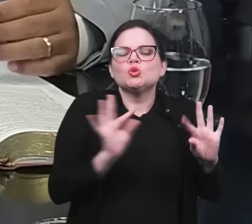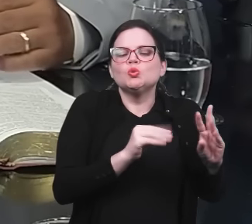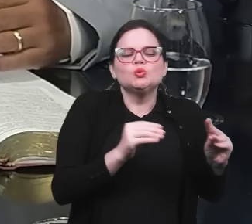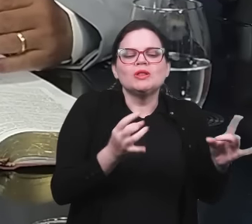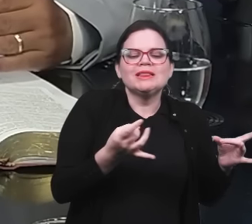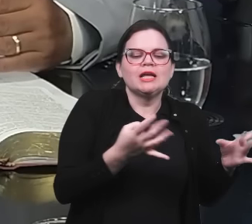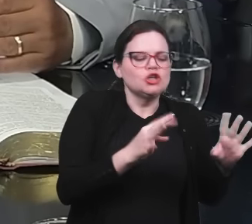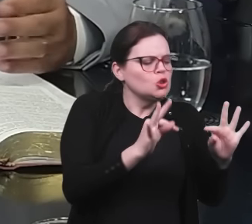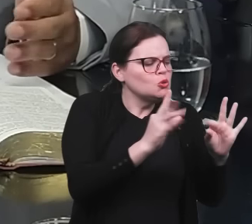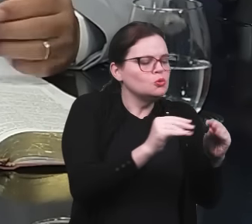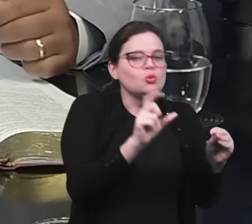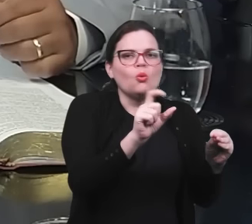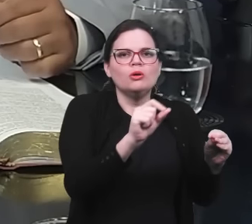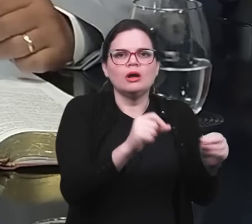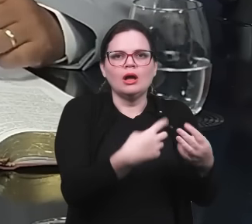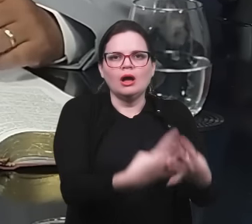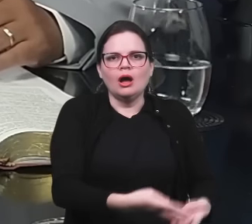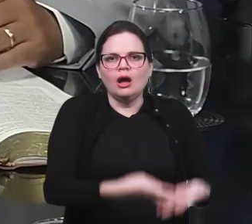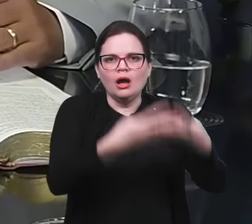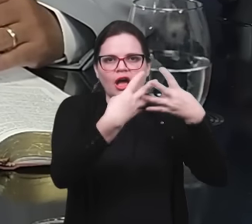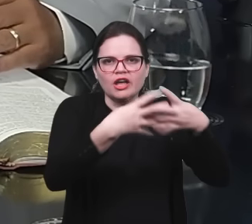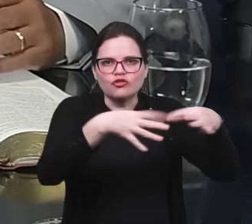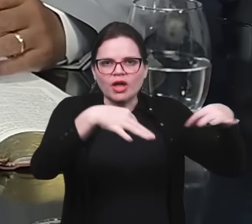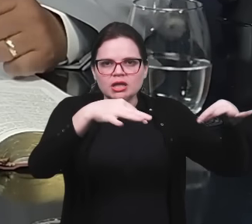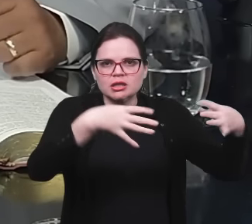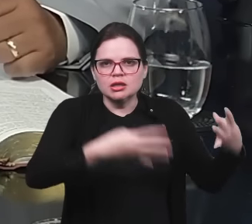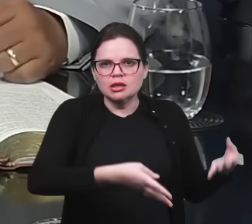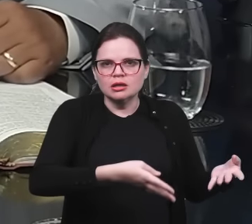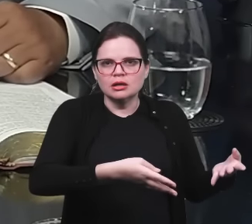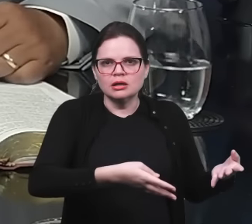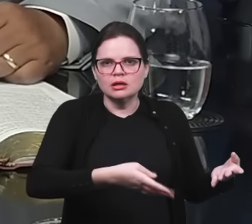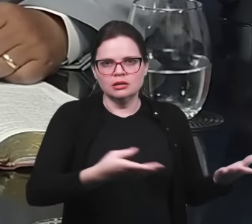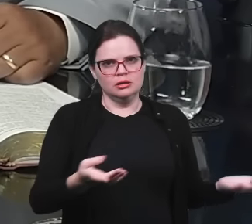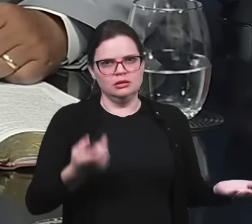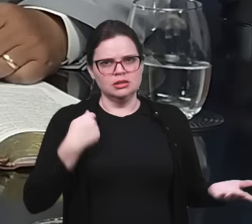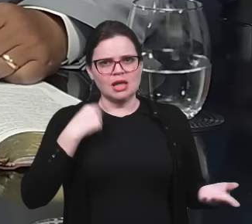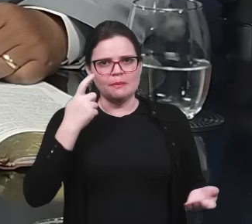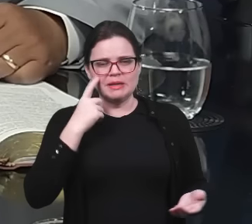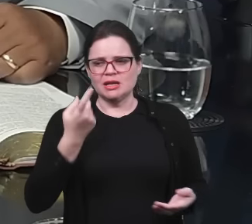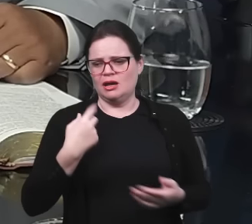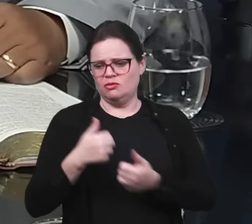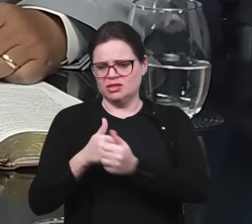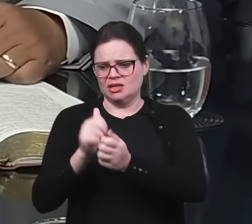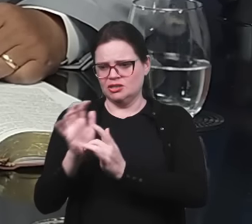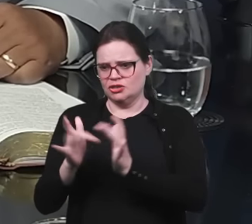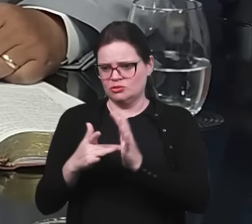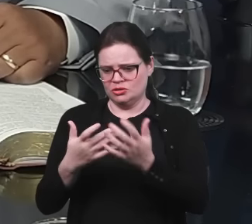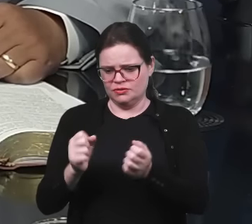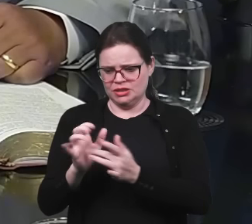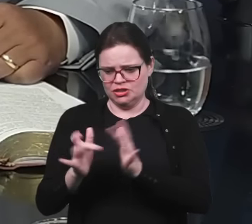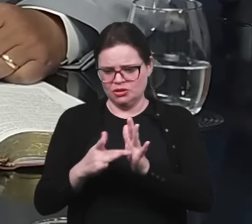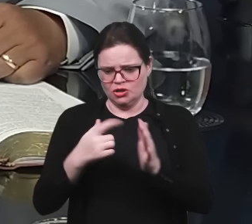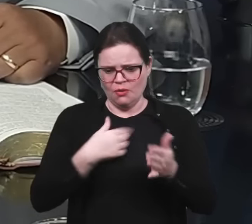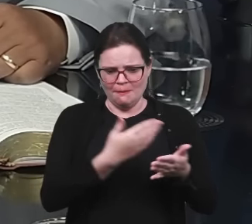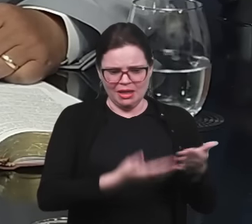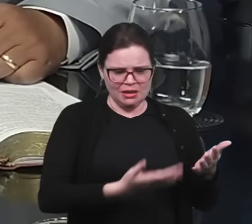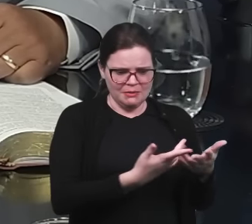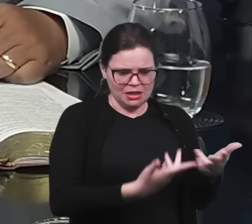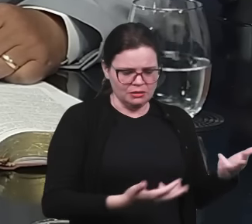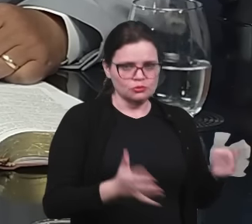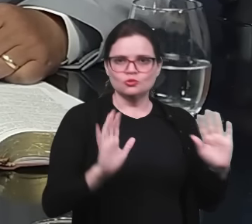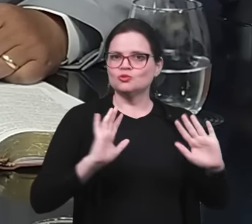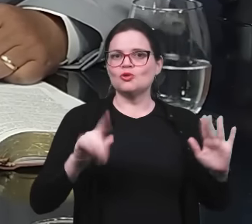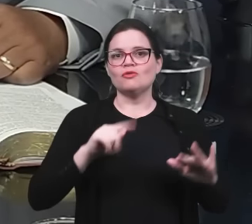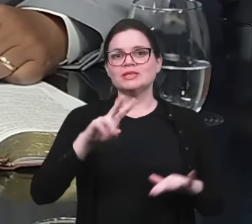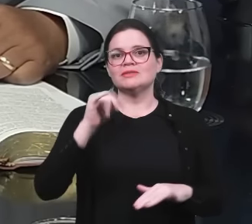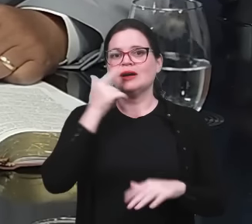preocupado, não, eu vou seguir a Jesus, não, eu vou perder tanta coisa, você não vai perder nada. Você vai só ganhar Glória a em Deus. servir ao